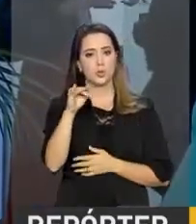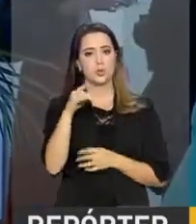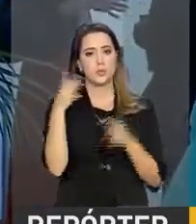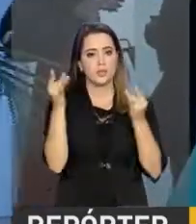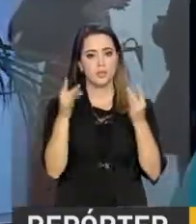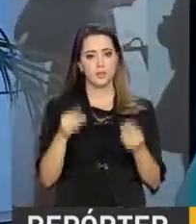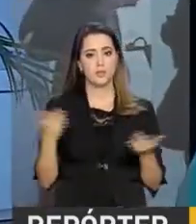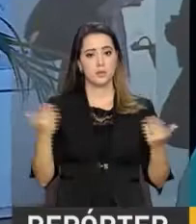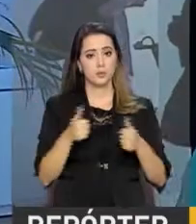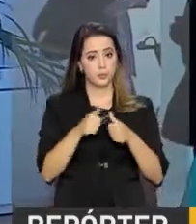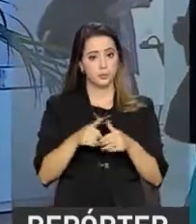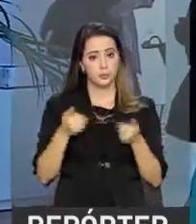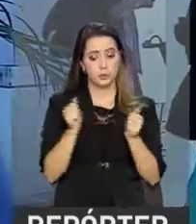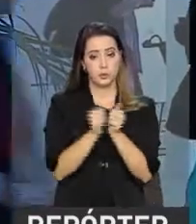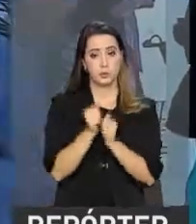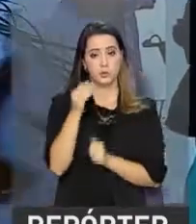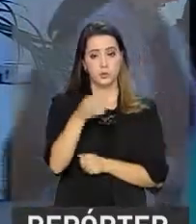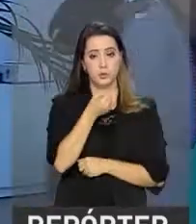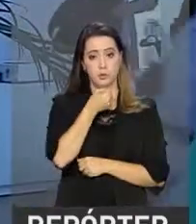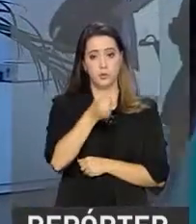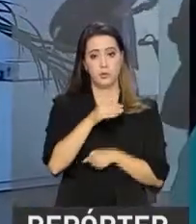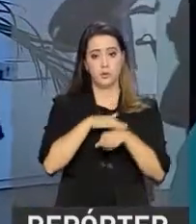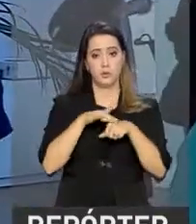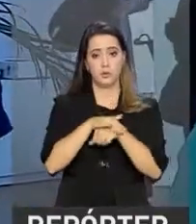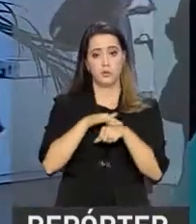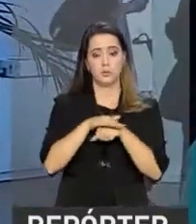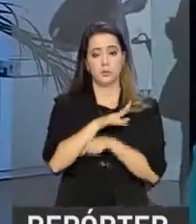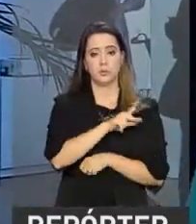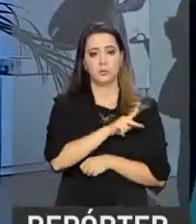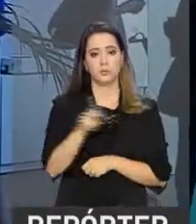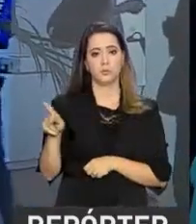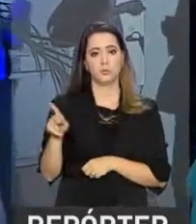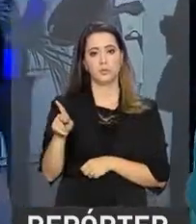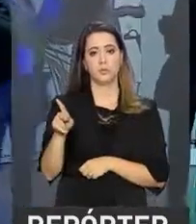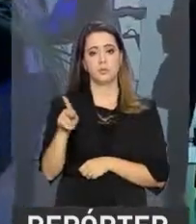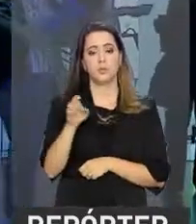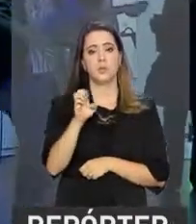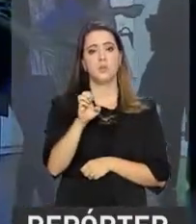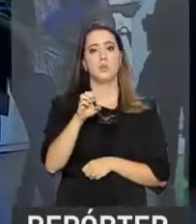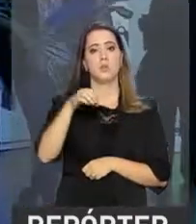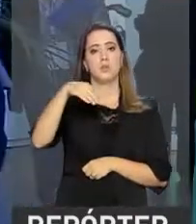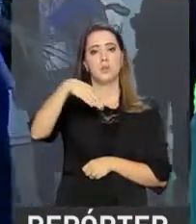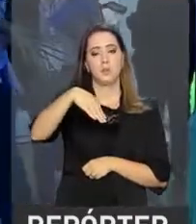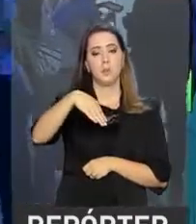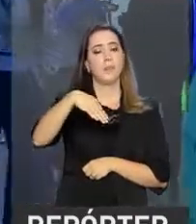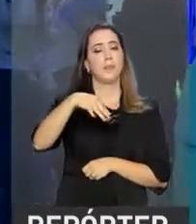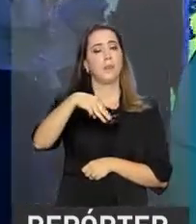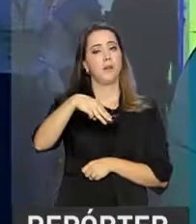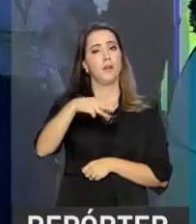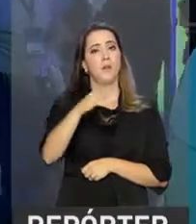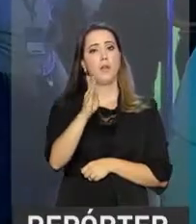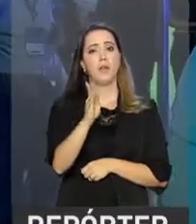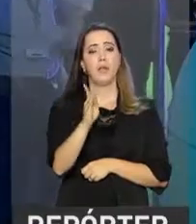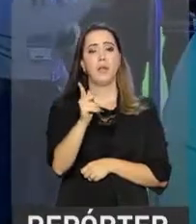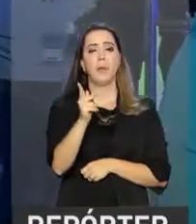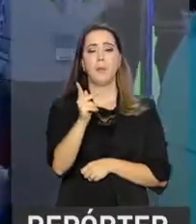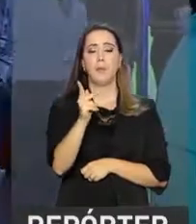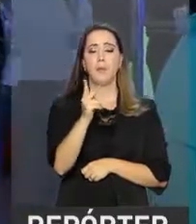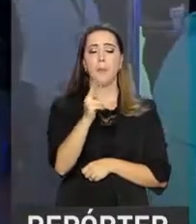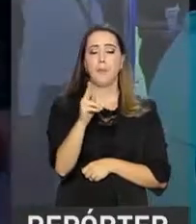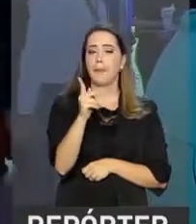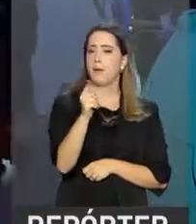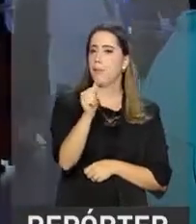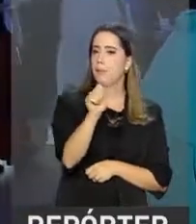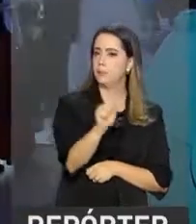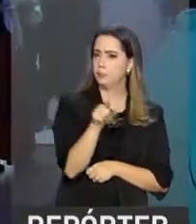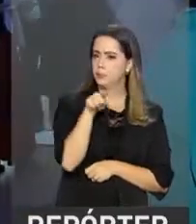Eu estou no Espaço Brasil e vou conversar com Maurício Lopes, presidente da Embrapa. Presidente, obrigada pela entrevista. Como é que a Embrapa vem ajudando